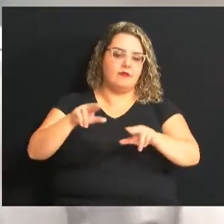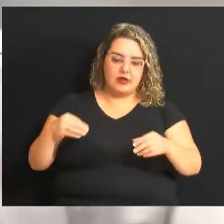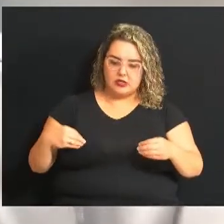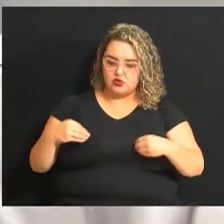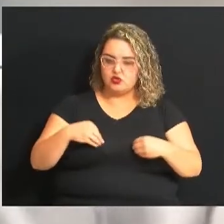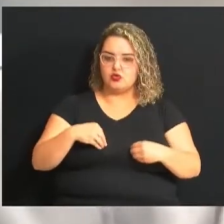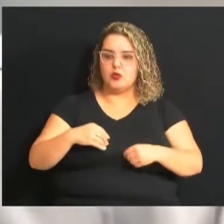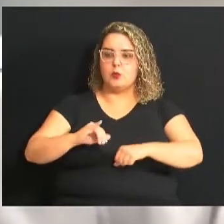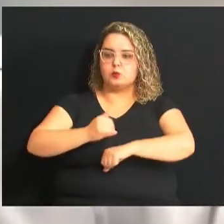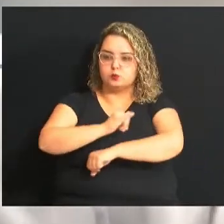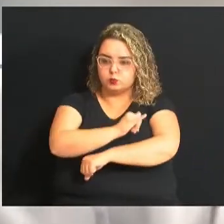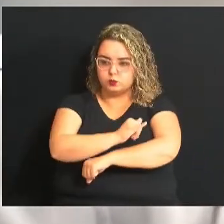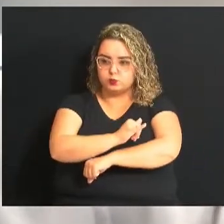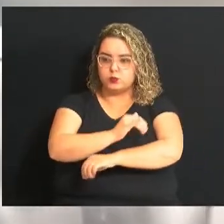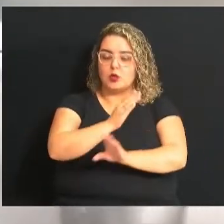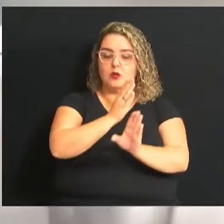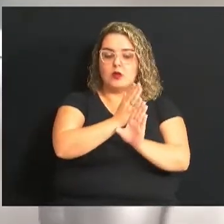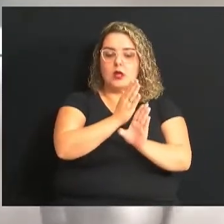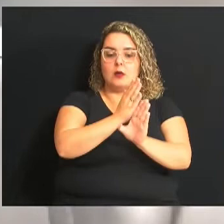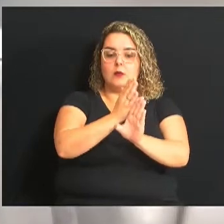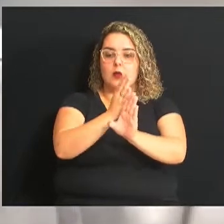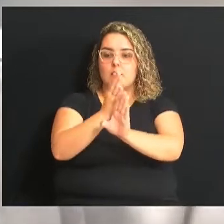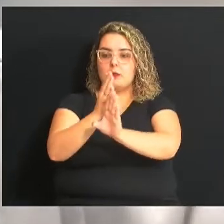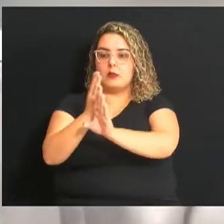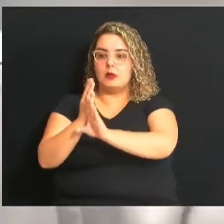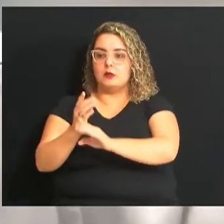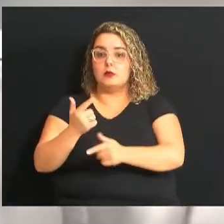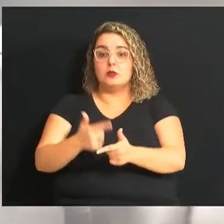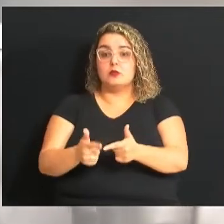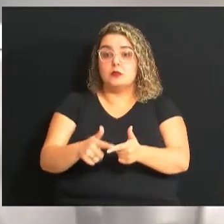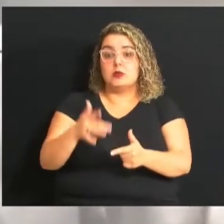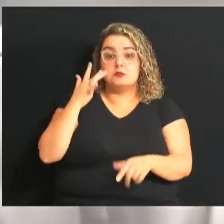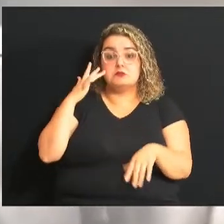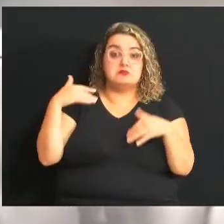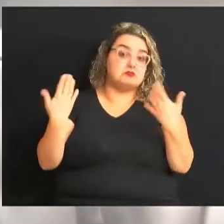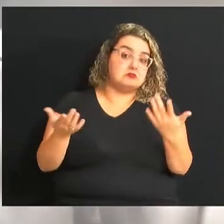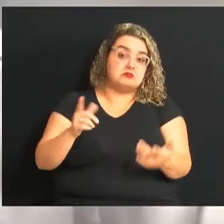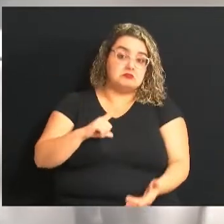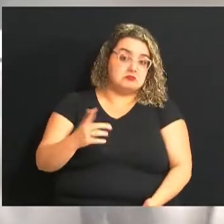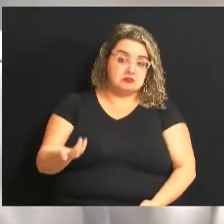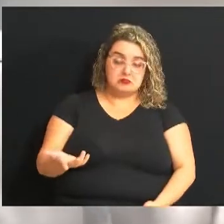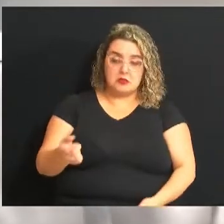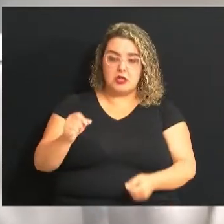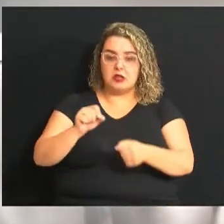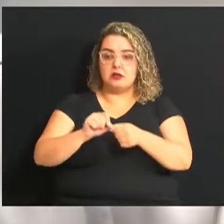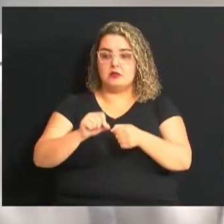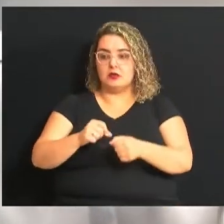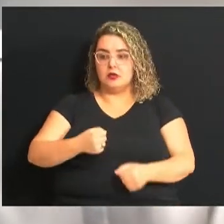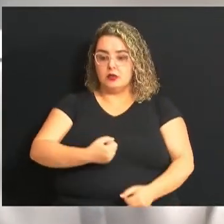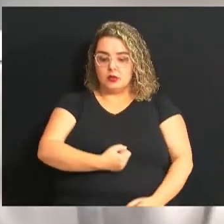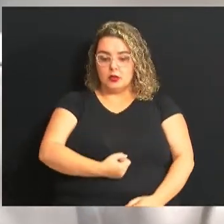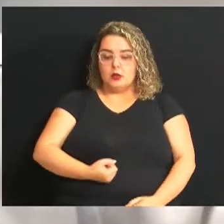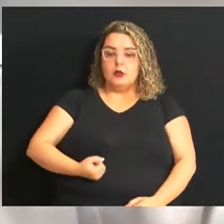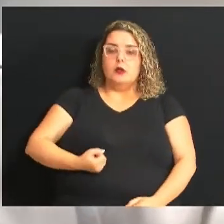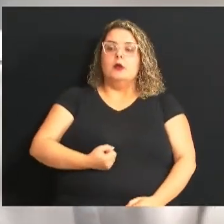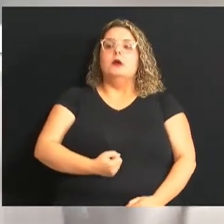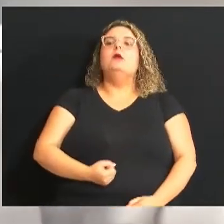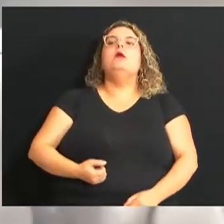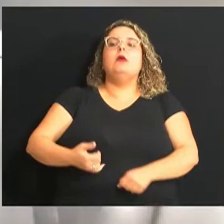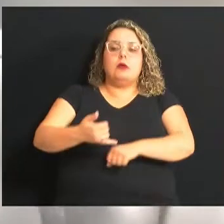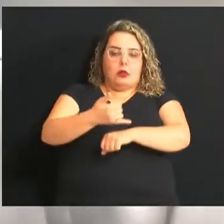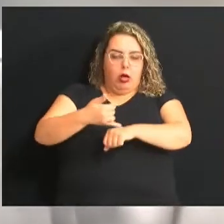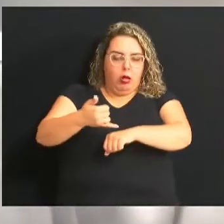obeso, você vai descobrir problemas que ela nem sabia que tinha. Você vai fazer um ultrassom que vai mostrar que tem gordura no